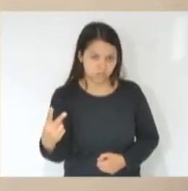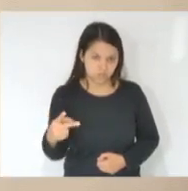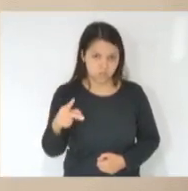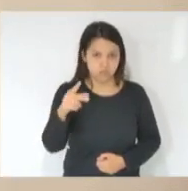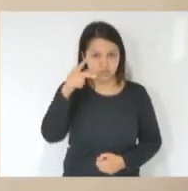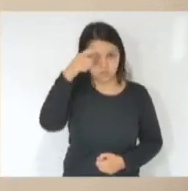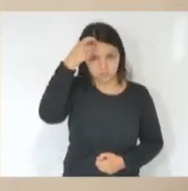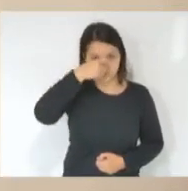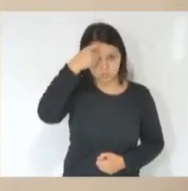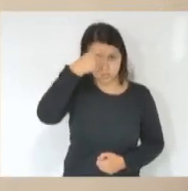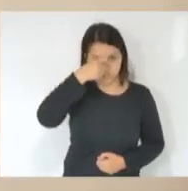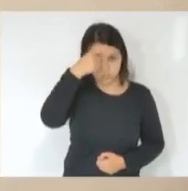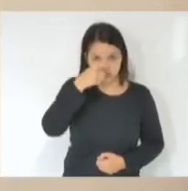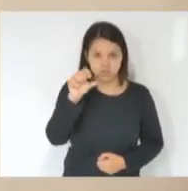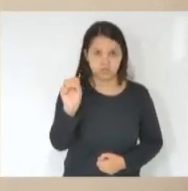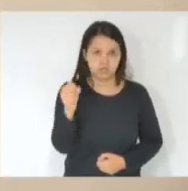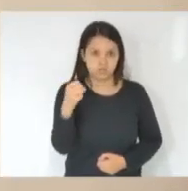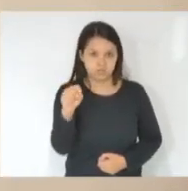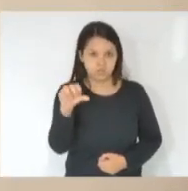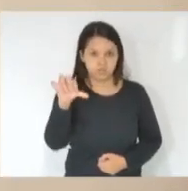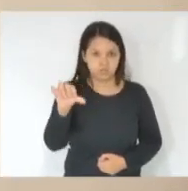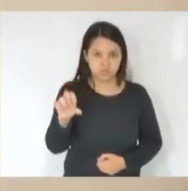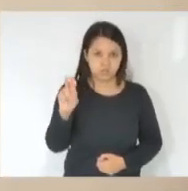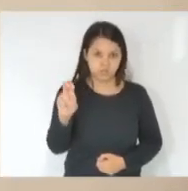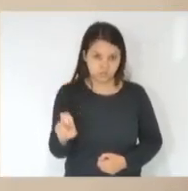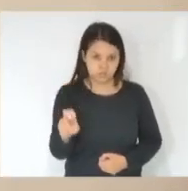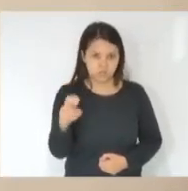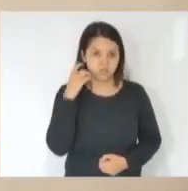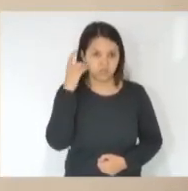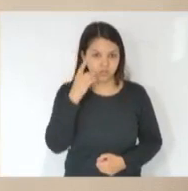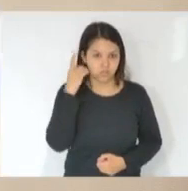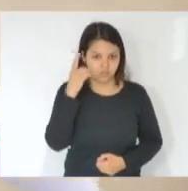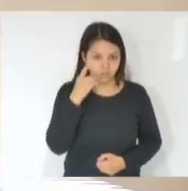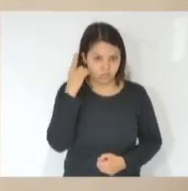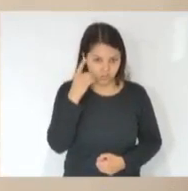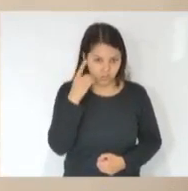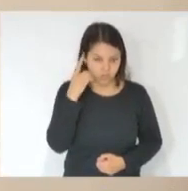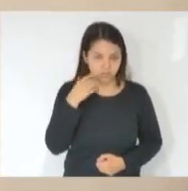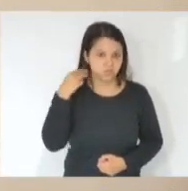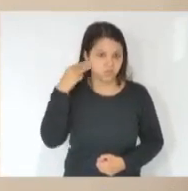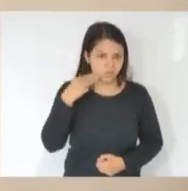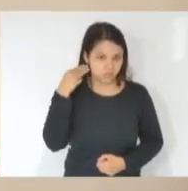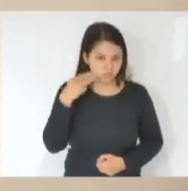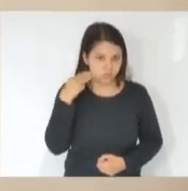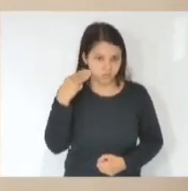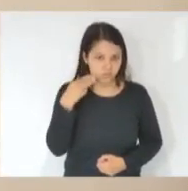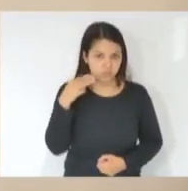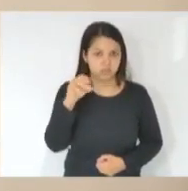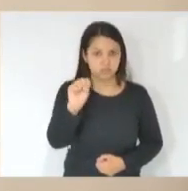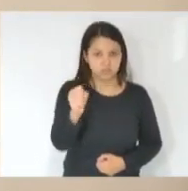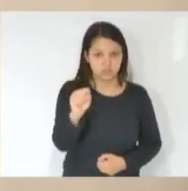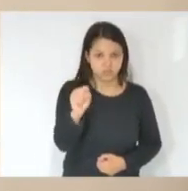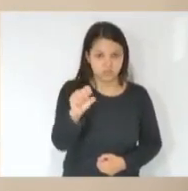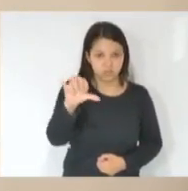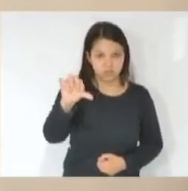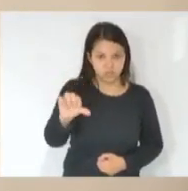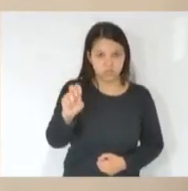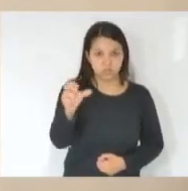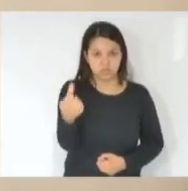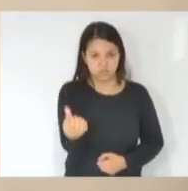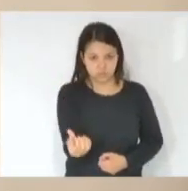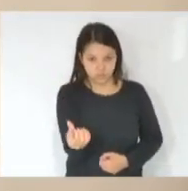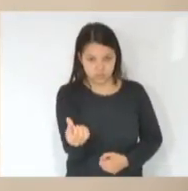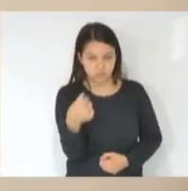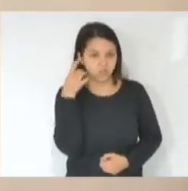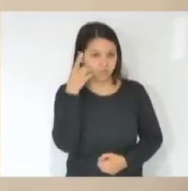Skudlak. Requerimento 895, autoria do deputado Márcio Machado. Requerimento 896, autoria